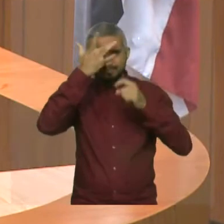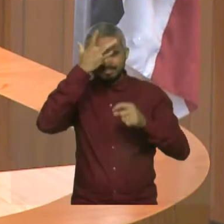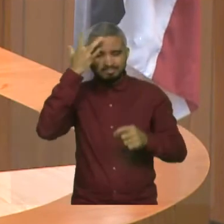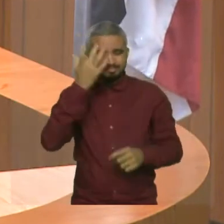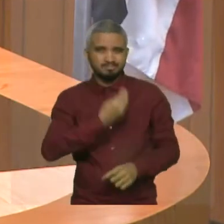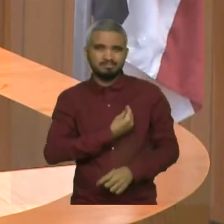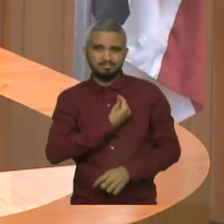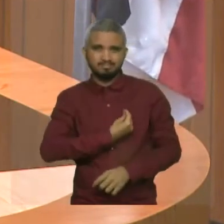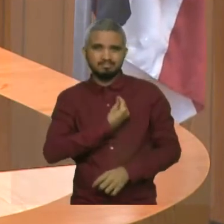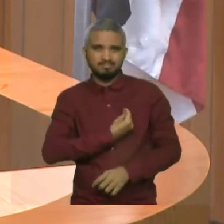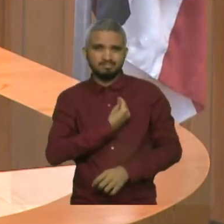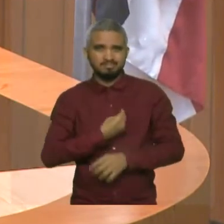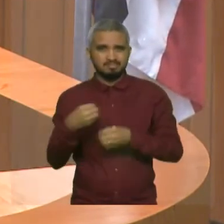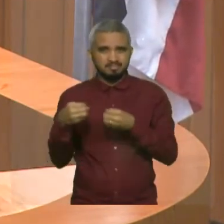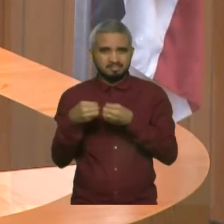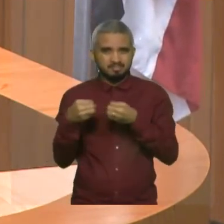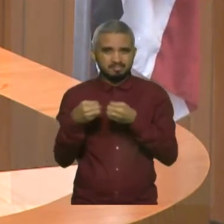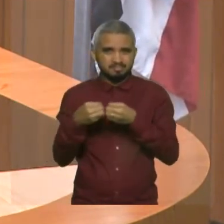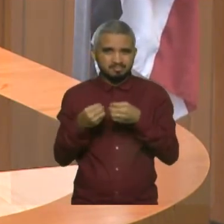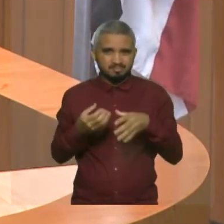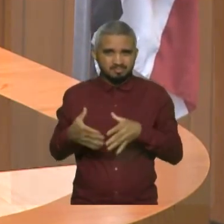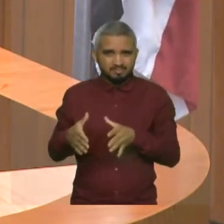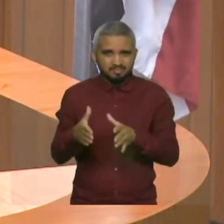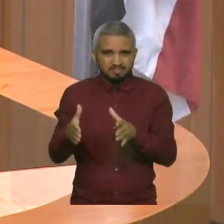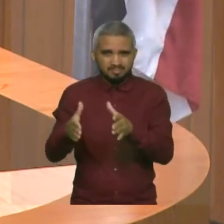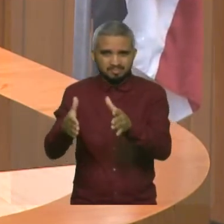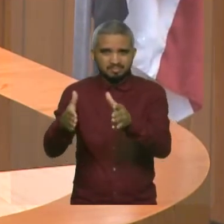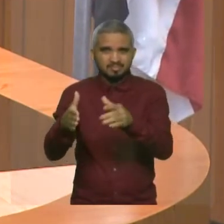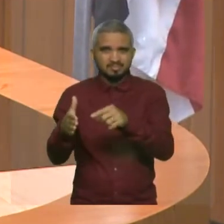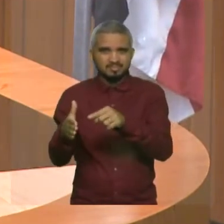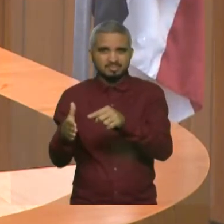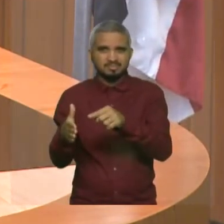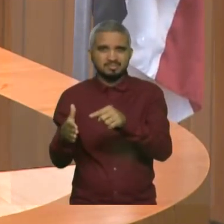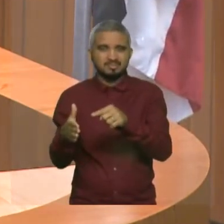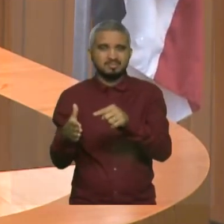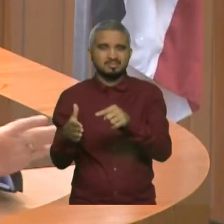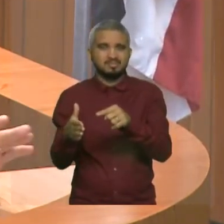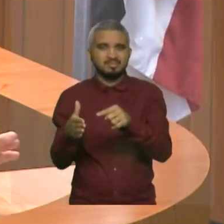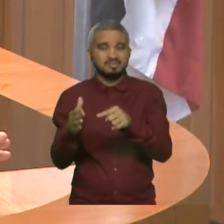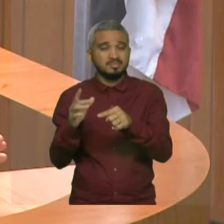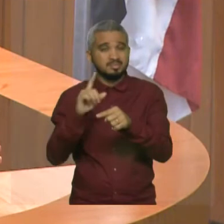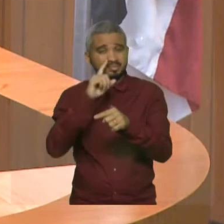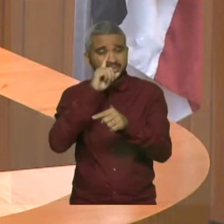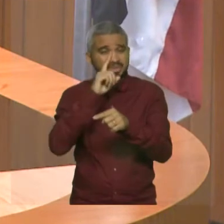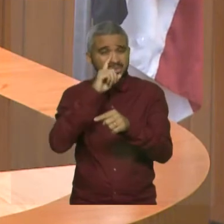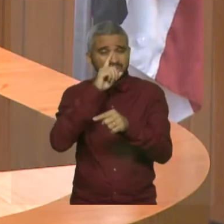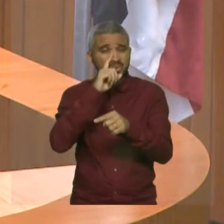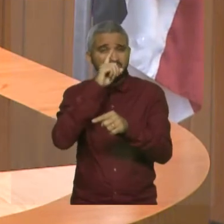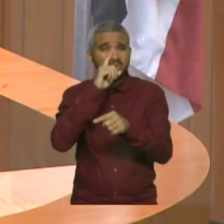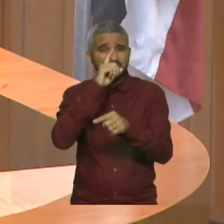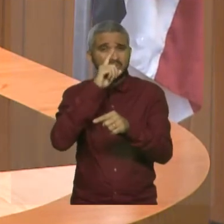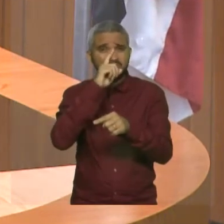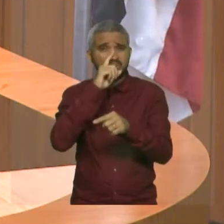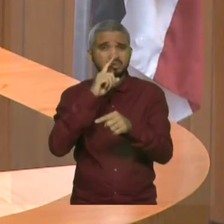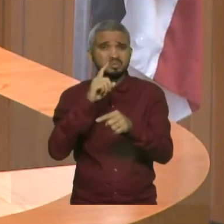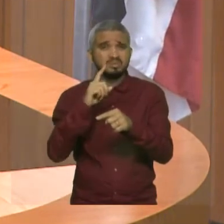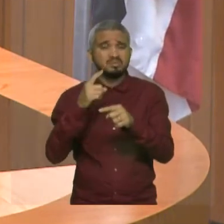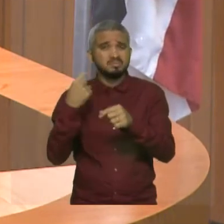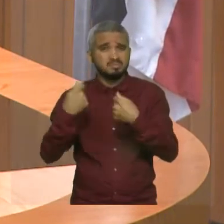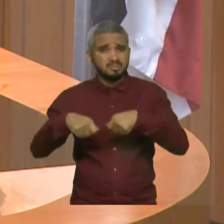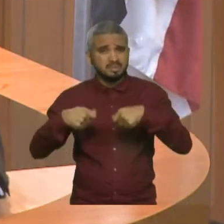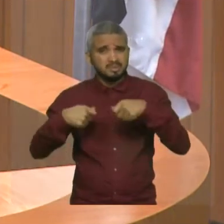que moram às margens do rio, na parte mais baixa, quase que com o nível do rio no seu leito normal, a Defesa Civil